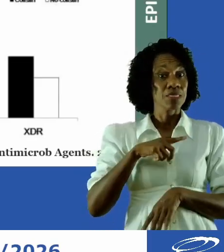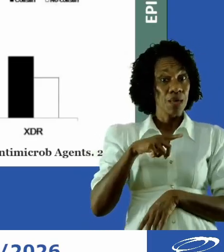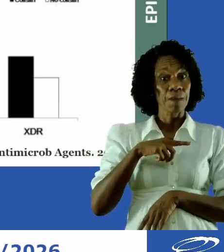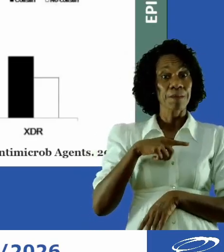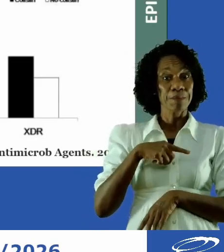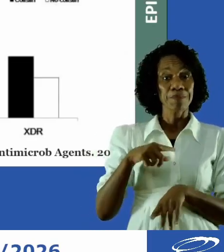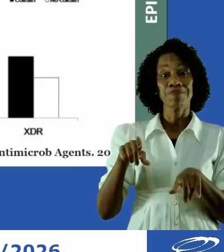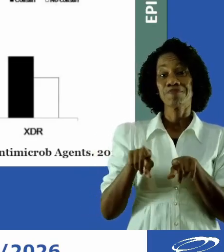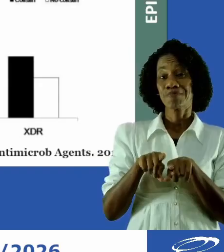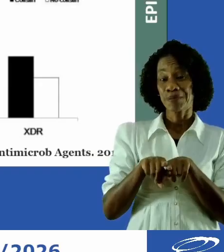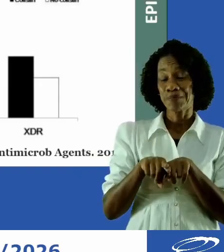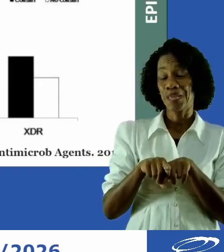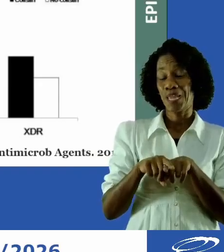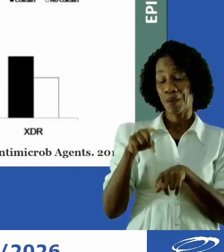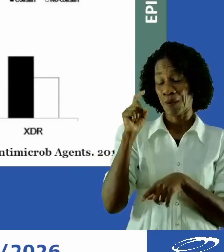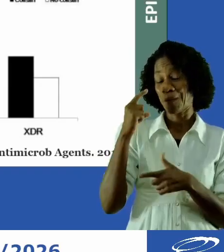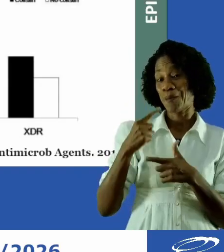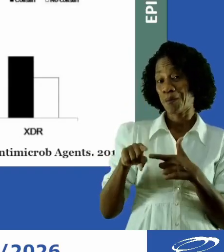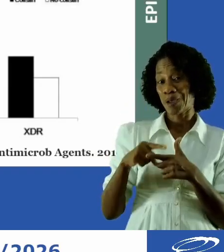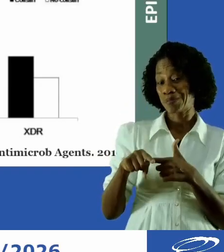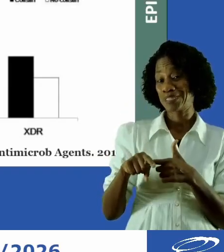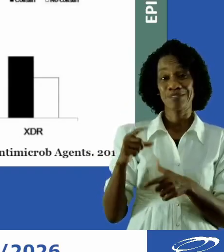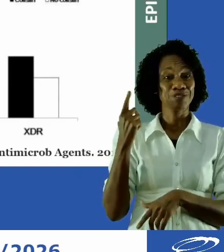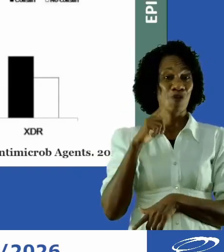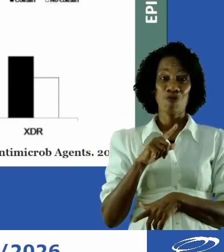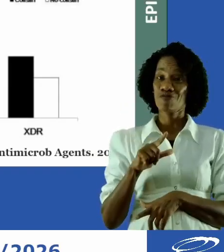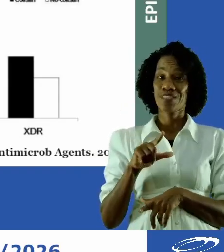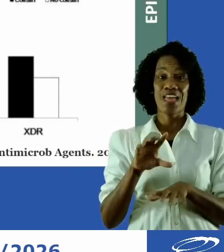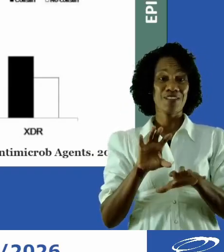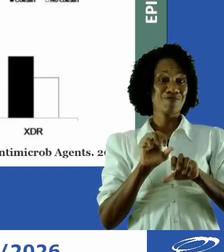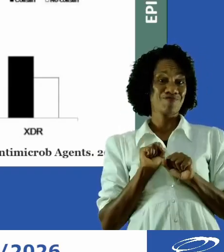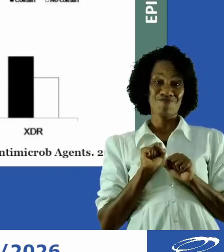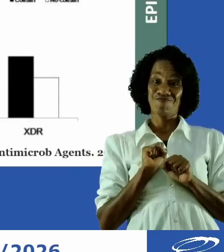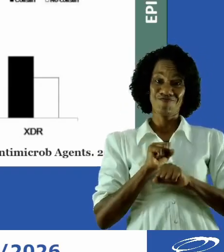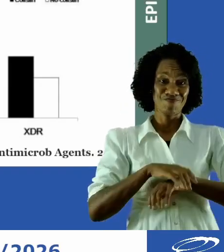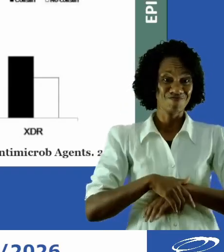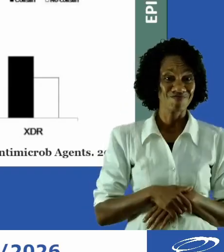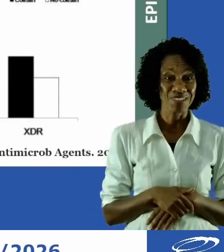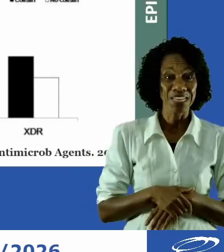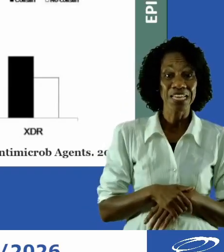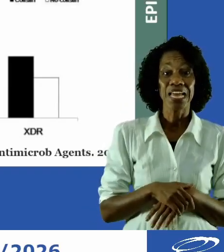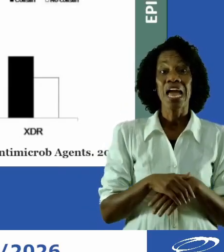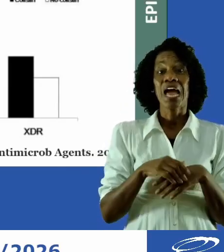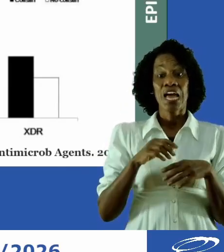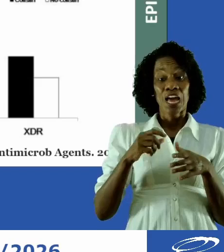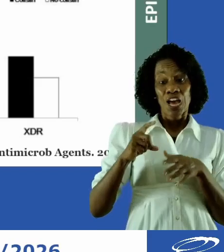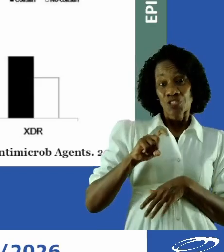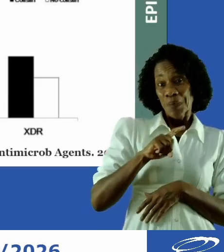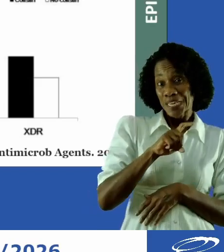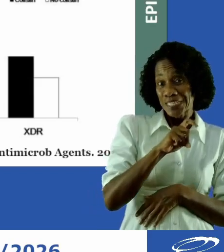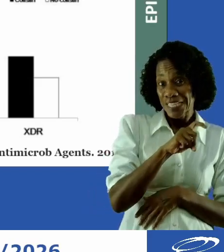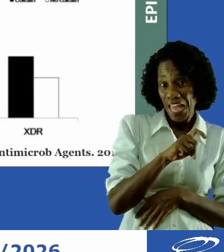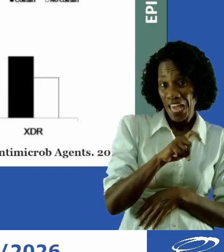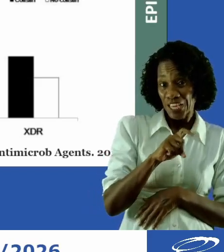problemas para não resolver a infecção. E, ó, gente, aqui é um paralelo. As bactérias multiresistentes não têm